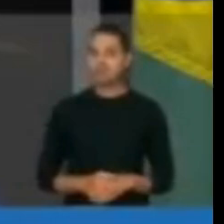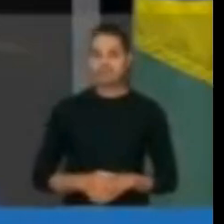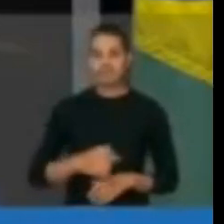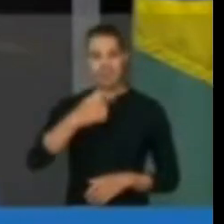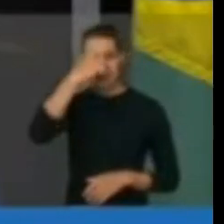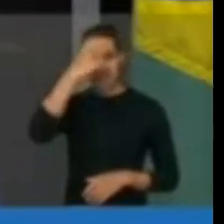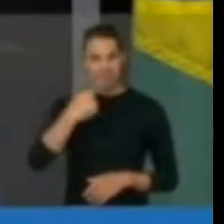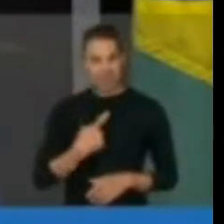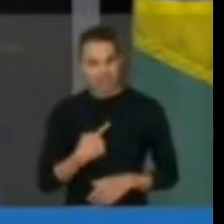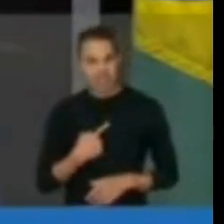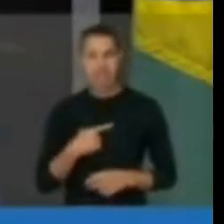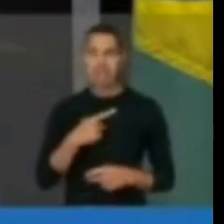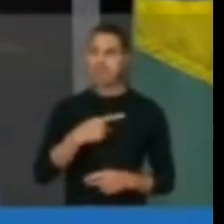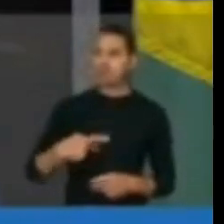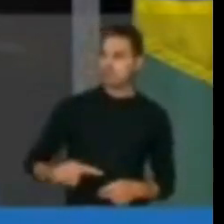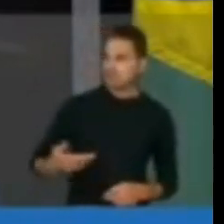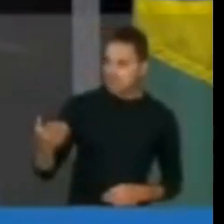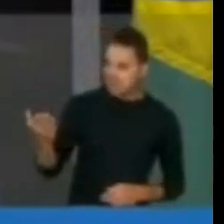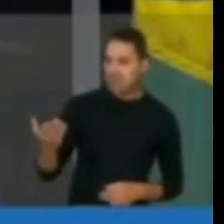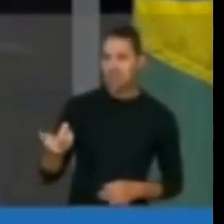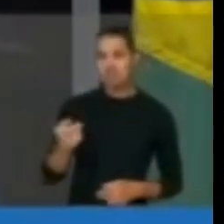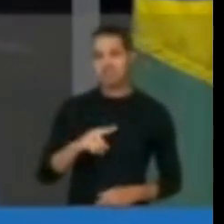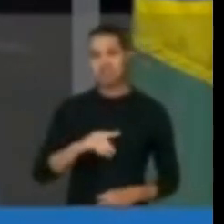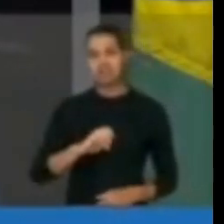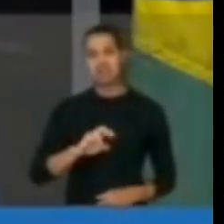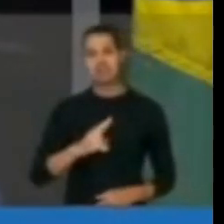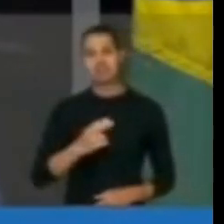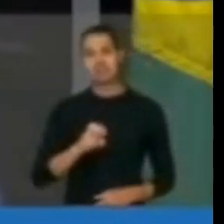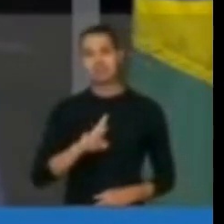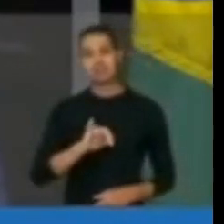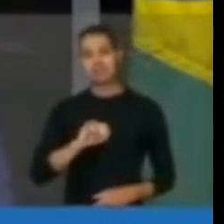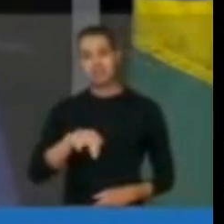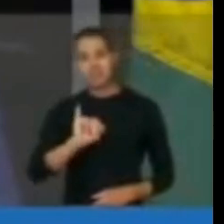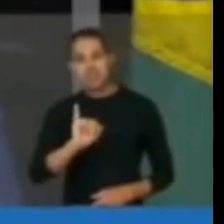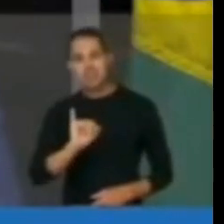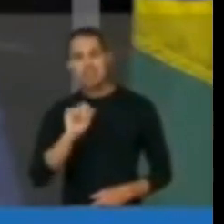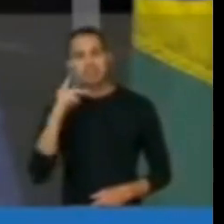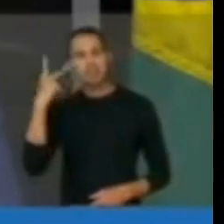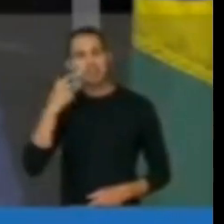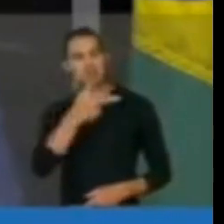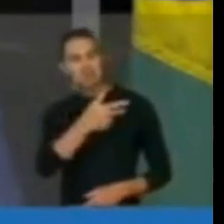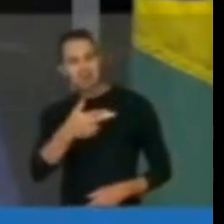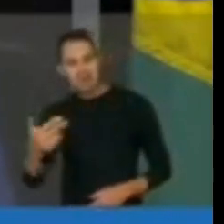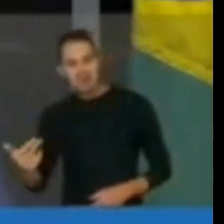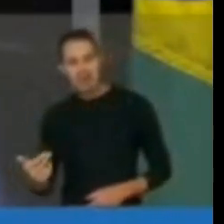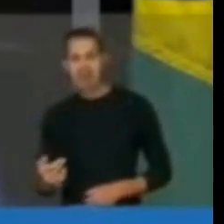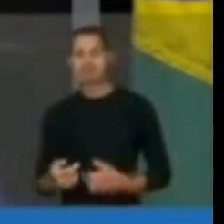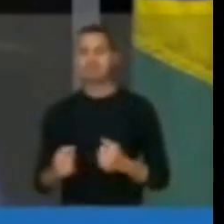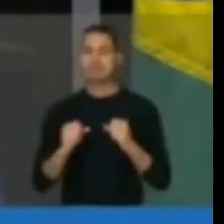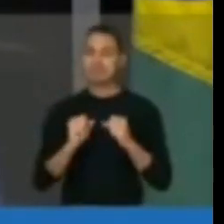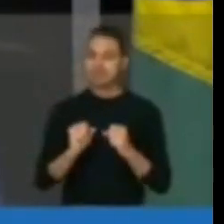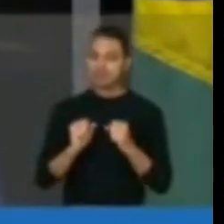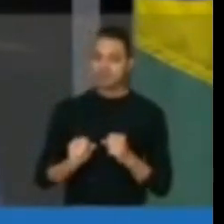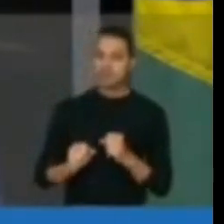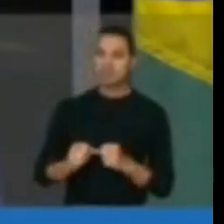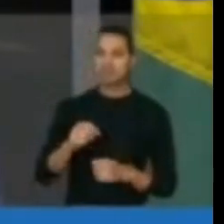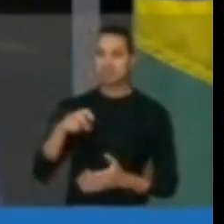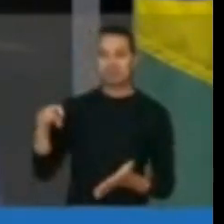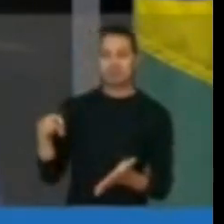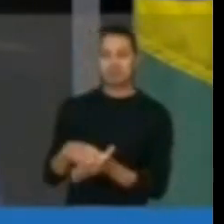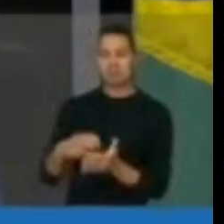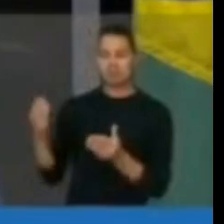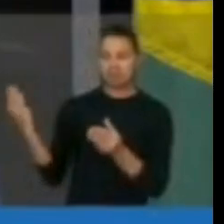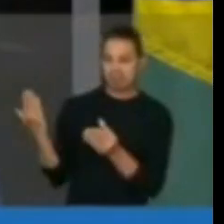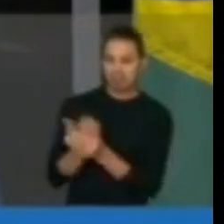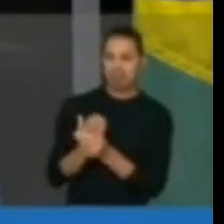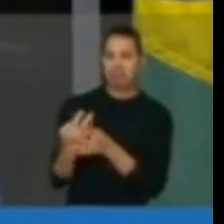o presidente Cherini, lá do Rio Grande do Sul, entre outros parlamentares, já estaríamos muito provavelmente respondendo processos e atrás